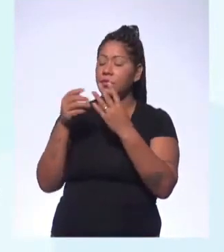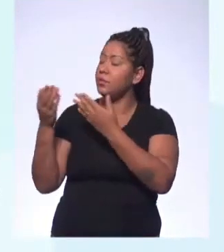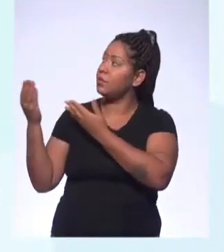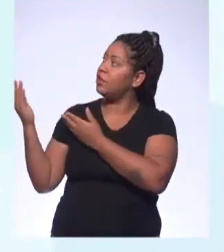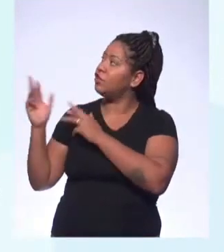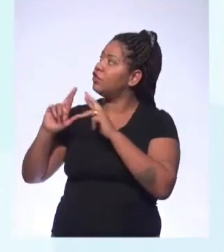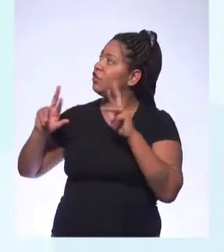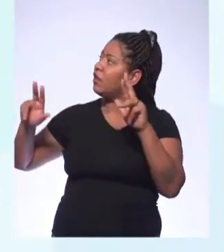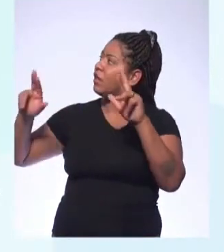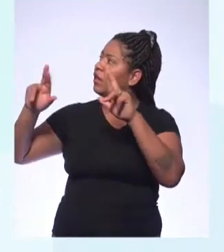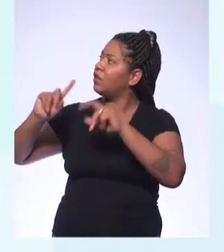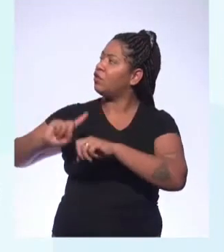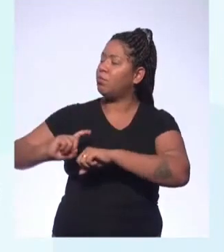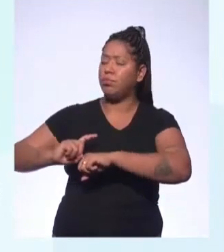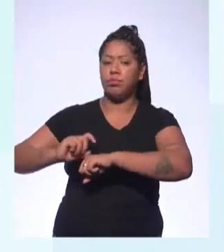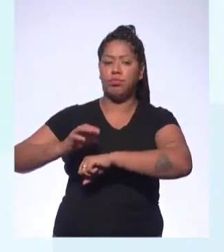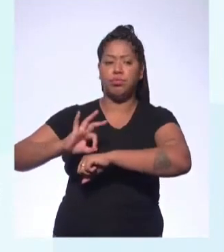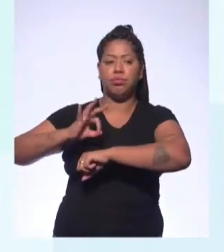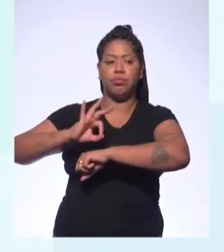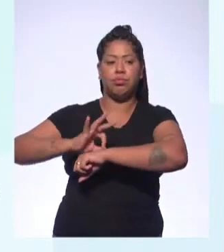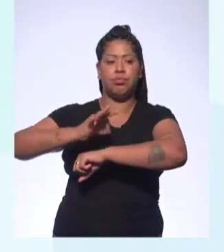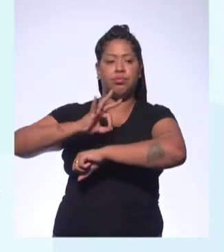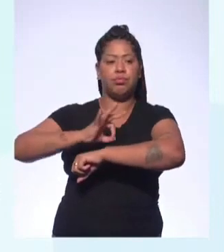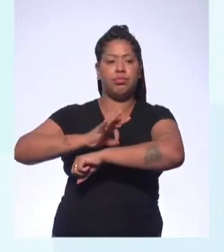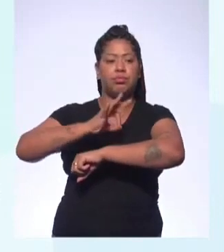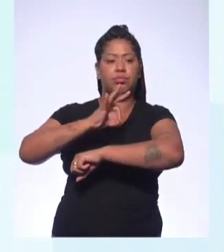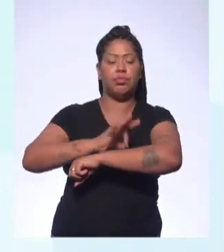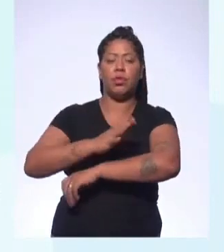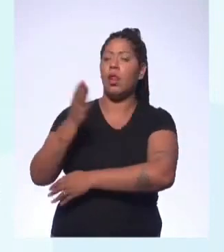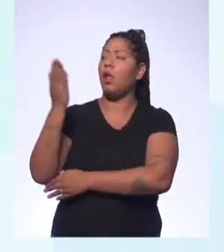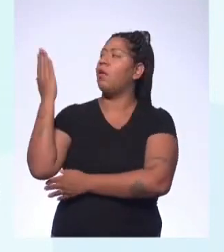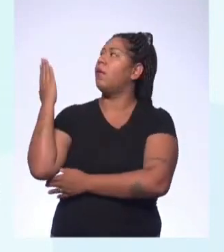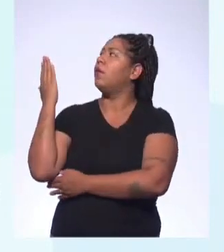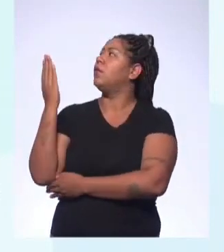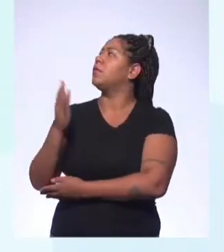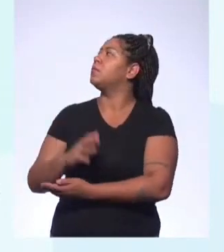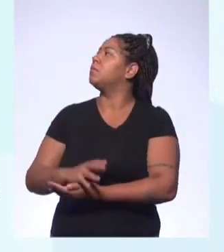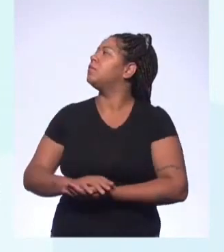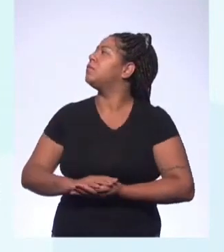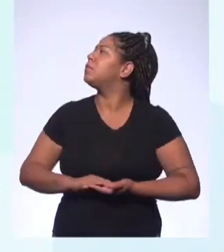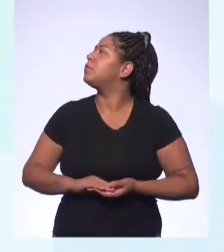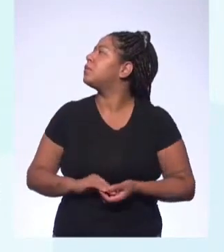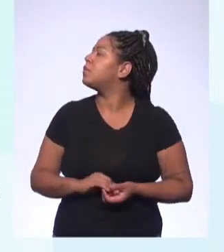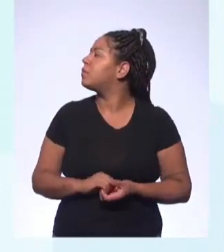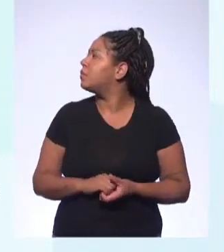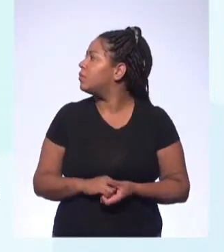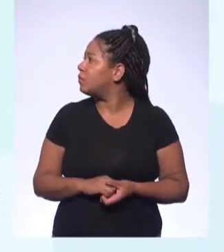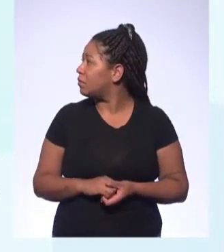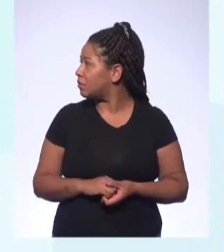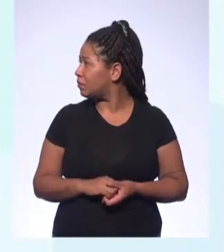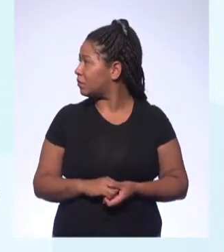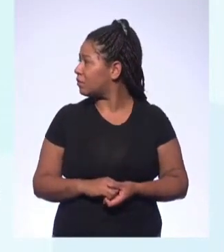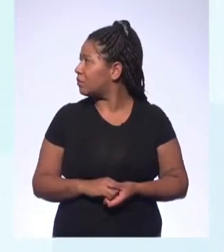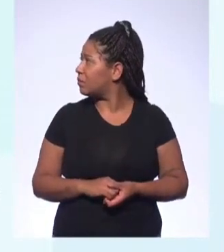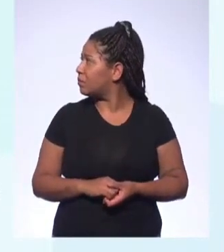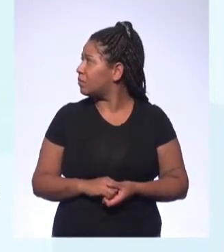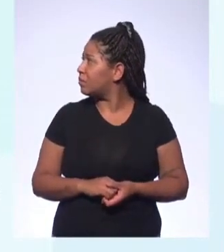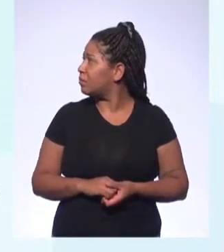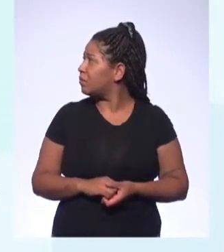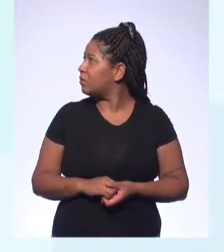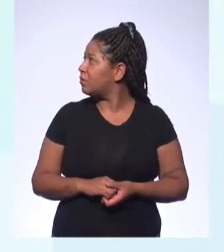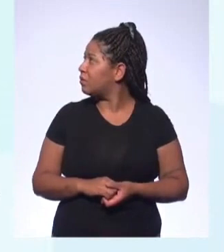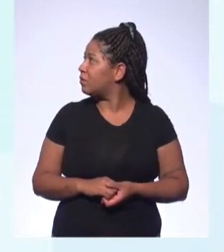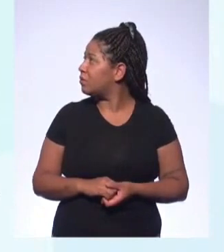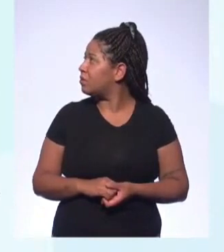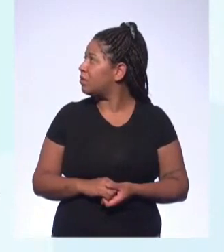ter o ciliado, né, que é o paramécio, e você vai ter outro que não vai ter nenhum tipo de locomoção, né, que no caso ali é o Plasmodium,